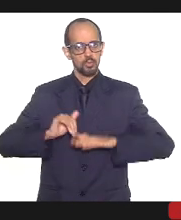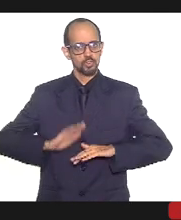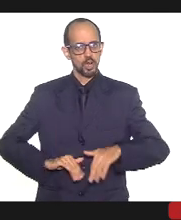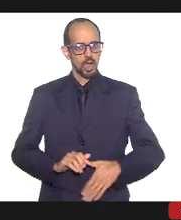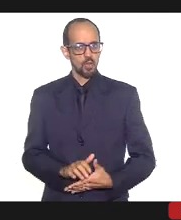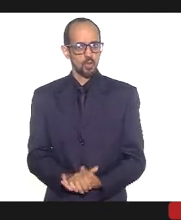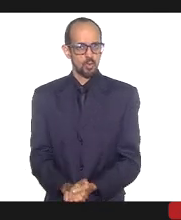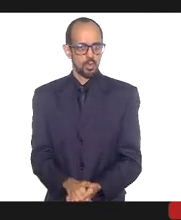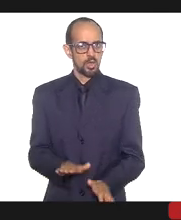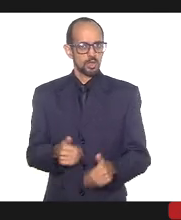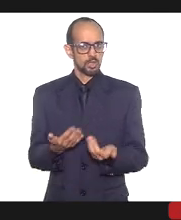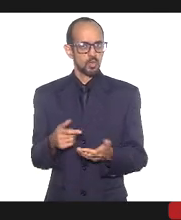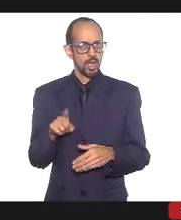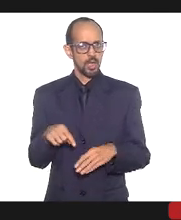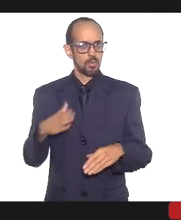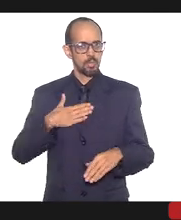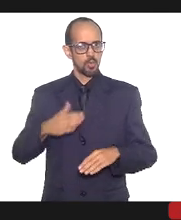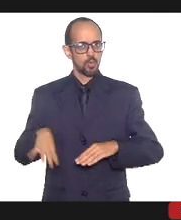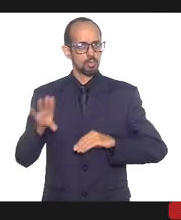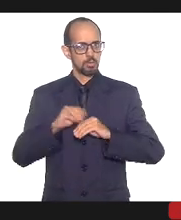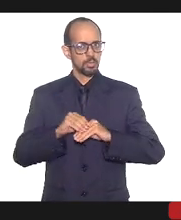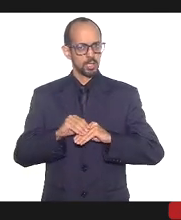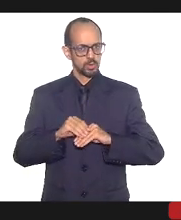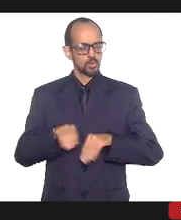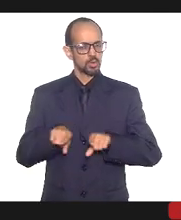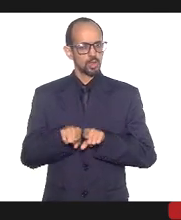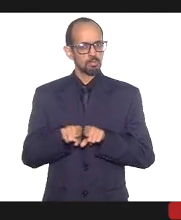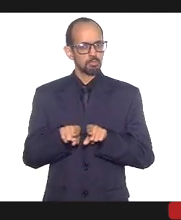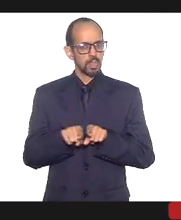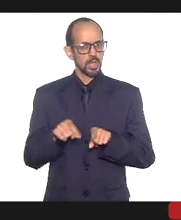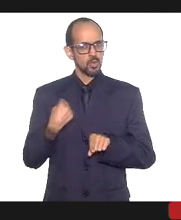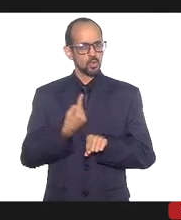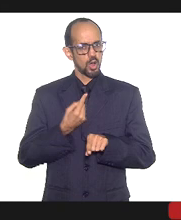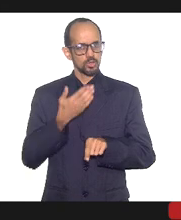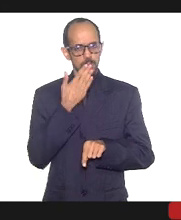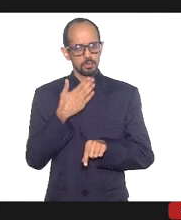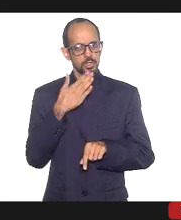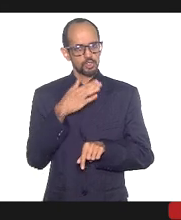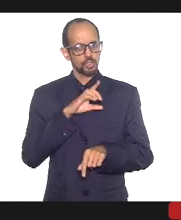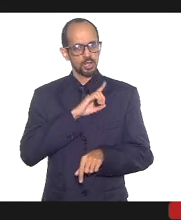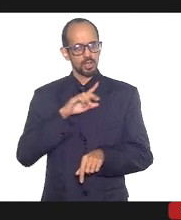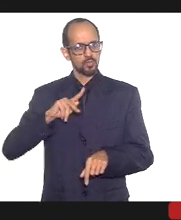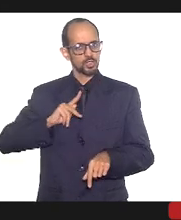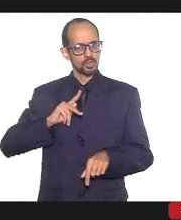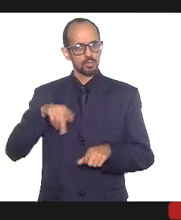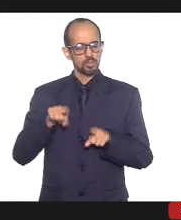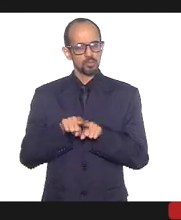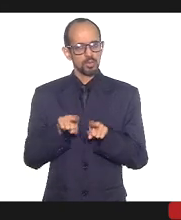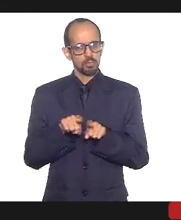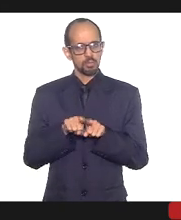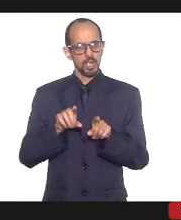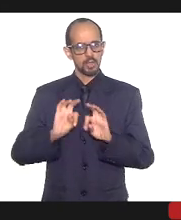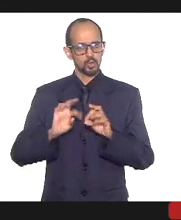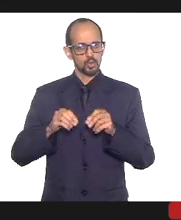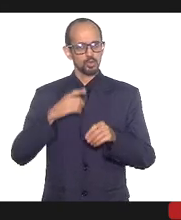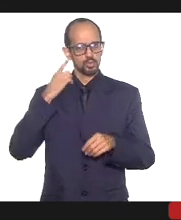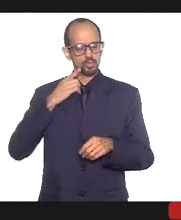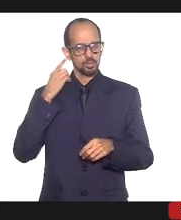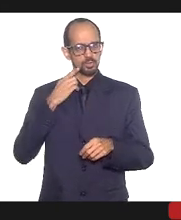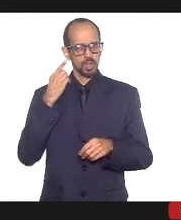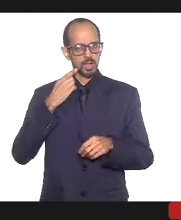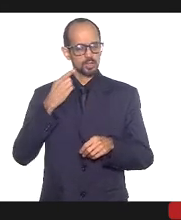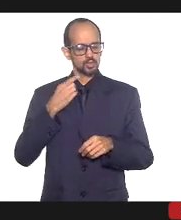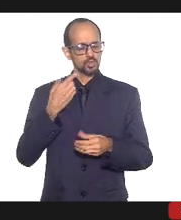do professor Stelling, o nosso apelo aos deputados, à Defensoria Pública, a todos os presentes que